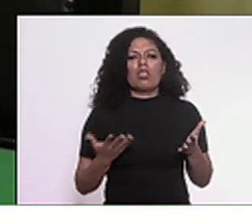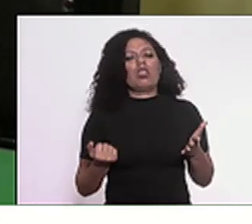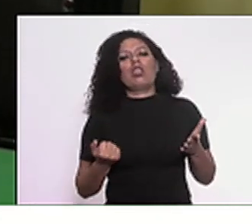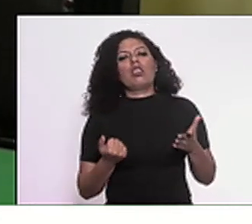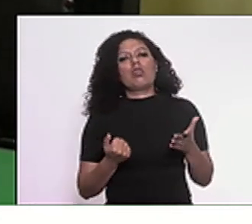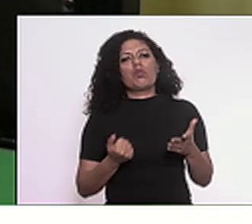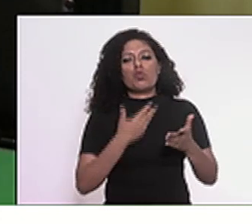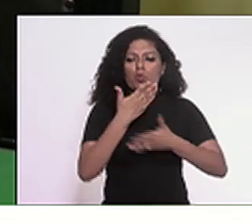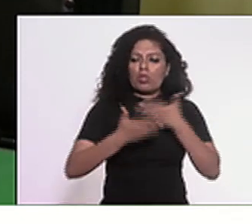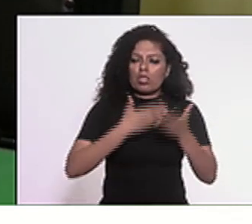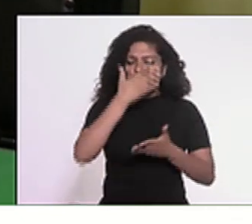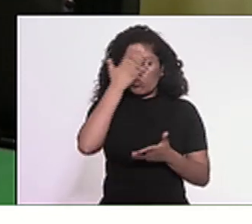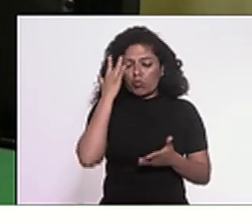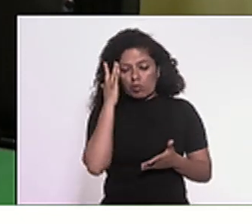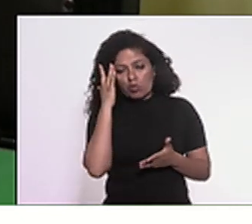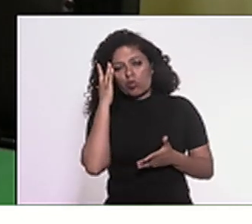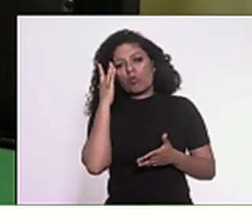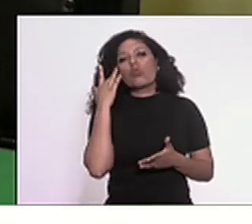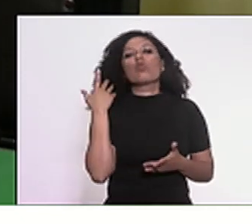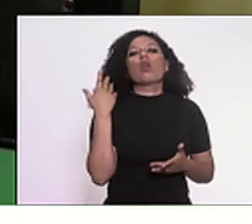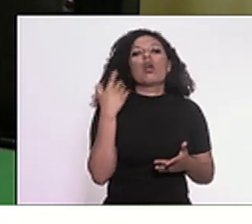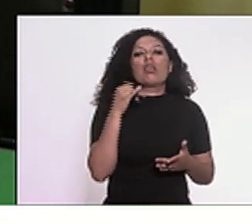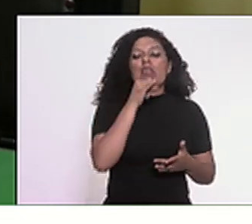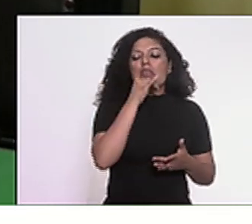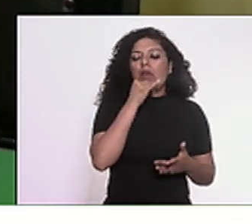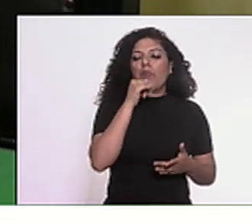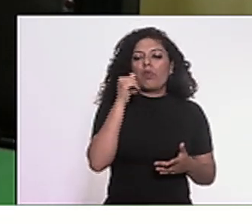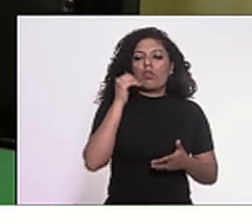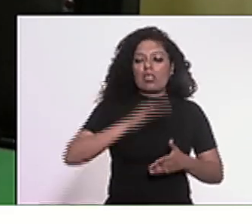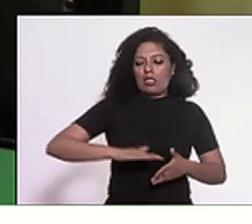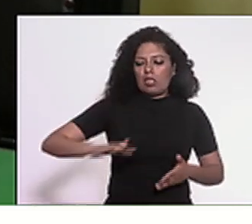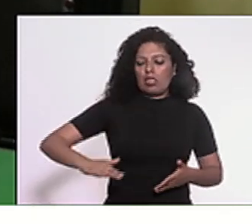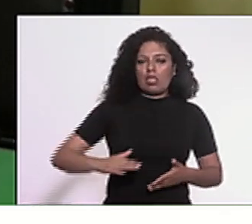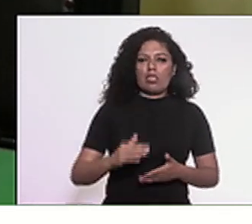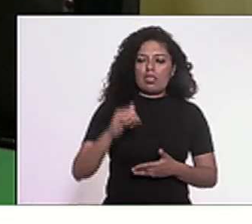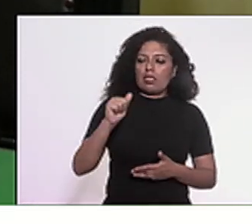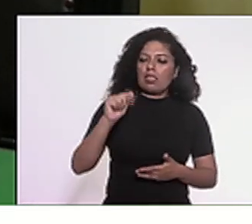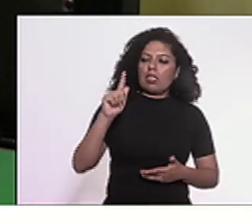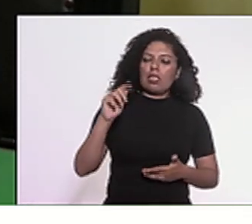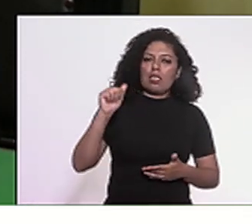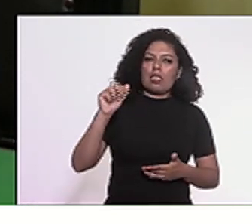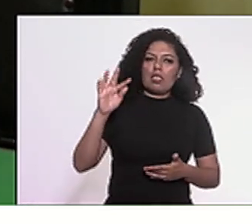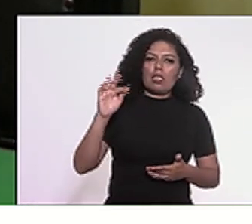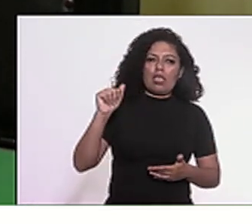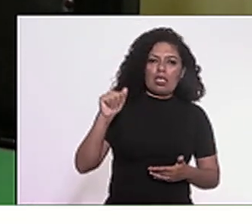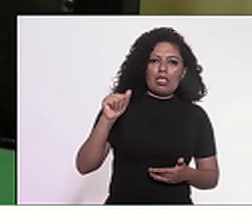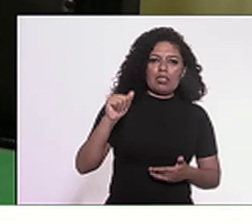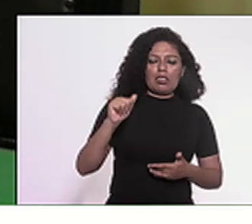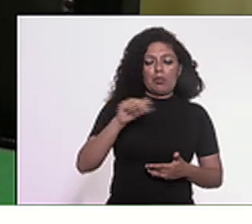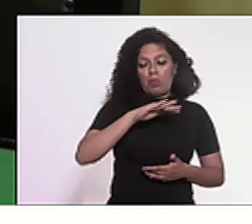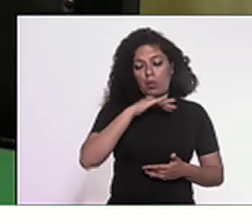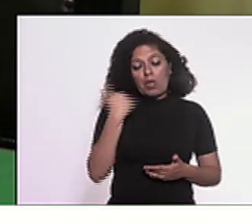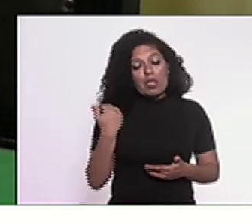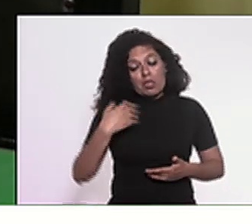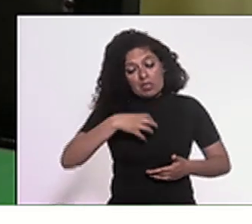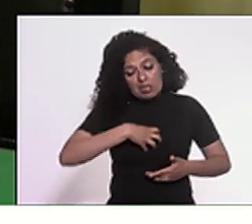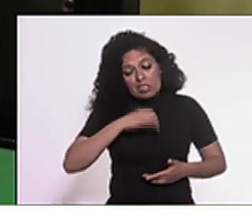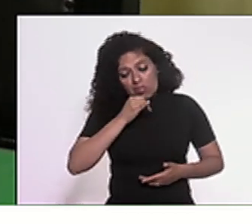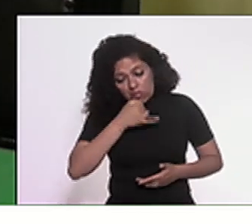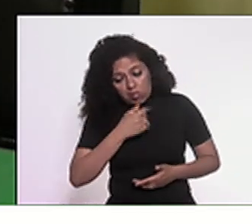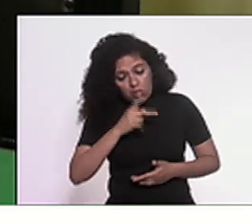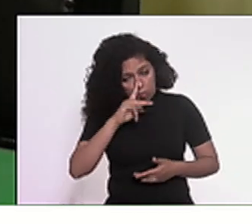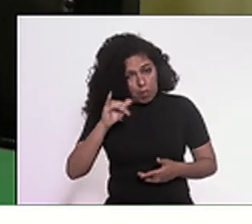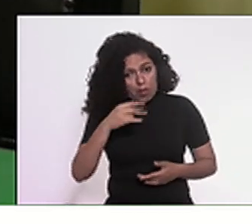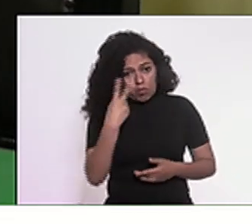os inocentes, a gente fica muito triste. Essa morte da Ágata, né, foi uma coisa que mexeu com todo mundo, né? Eu sou pai de 2